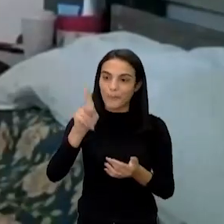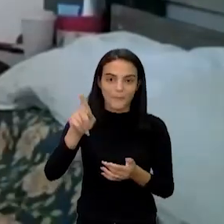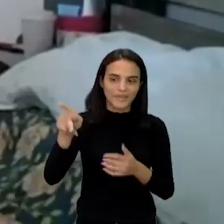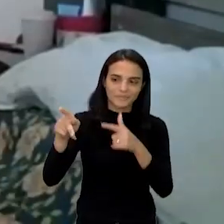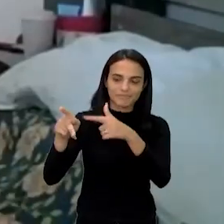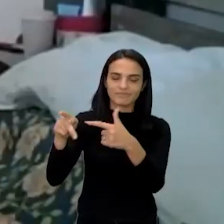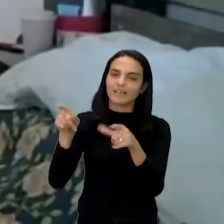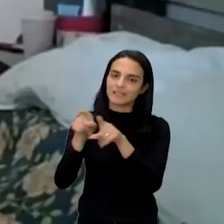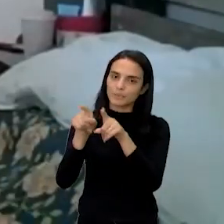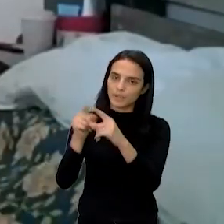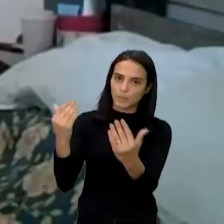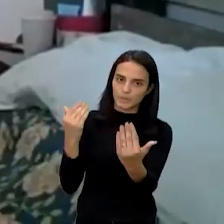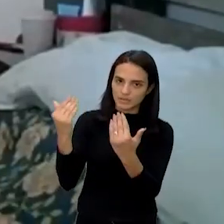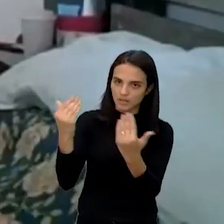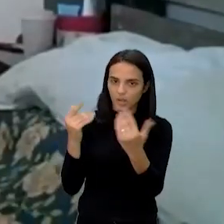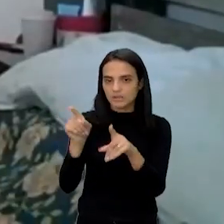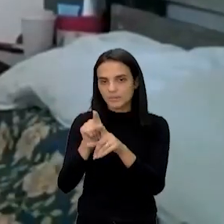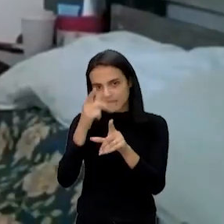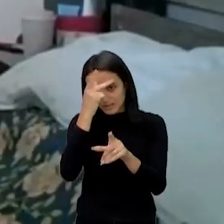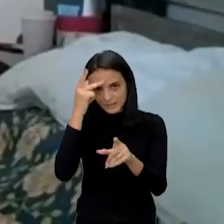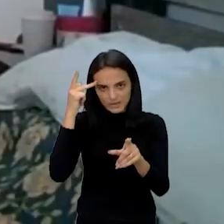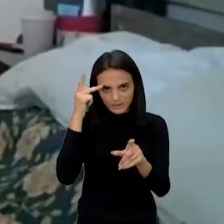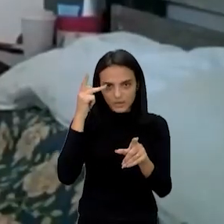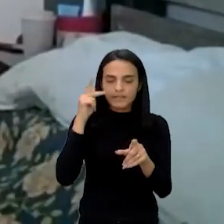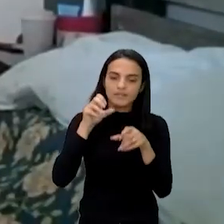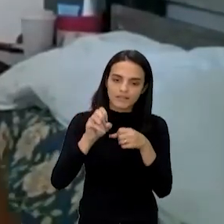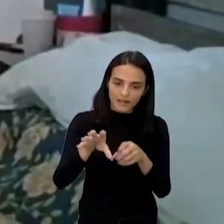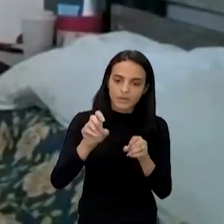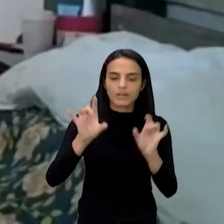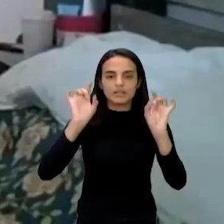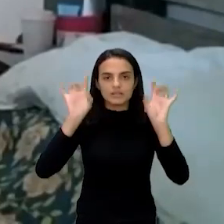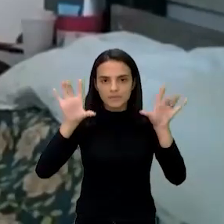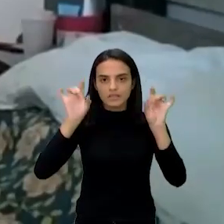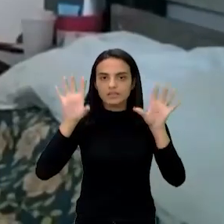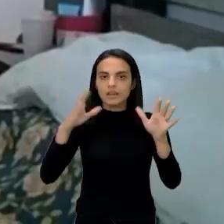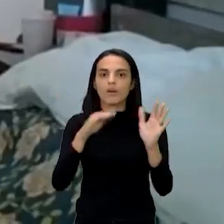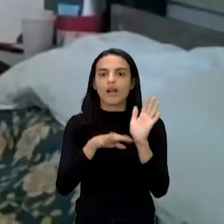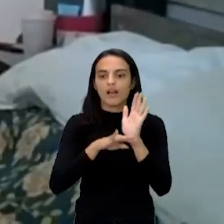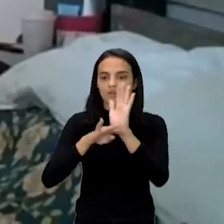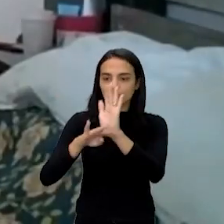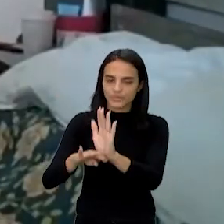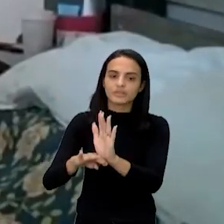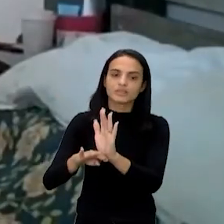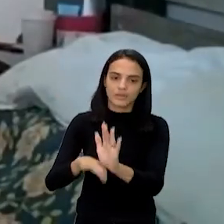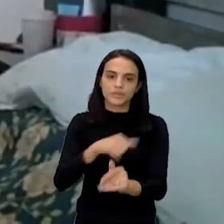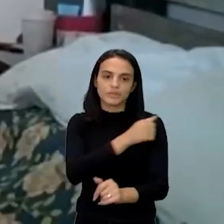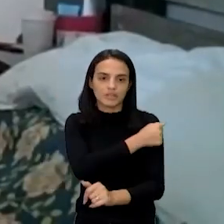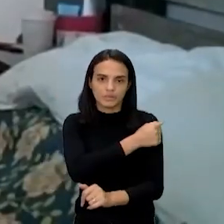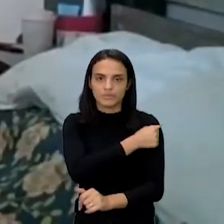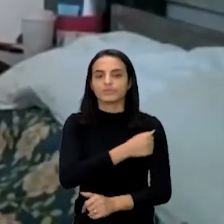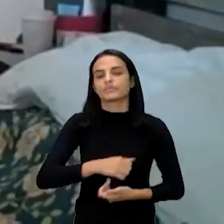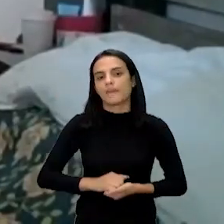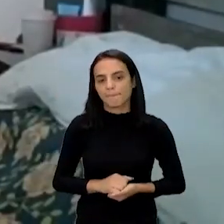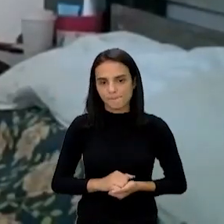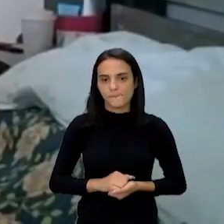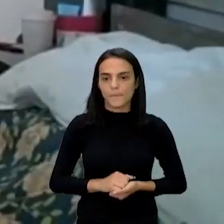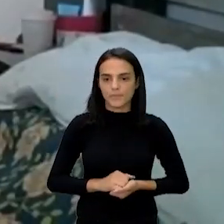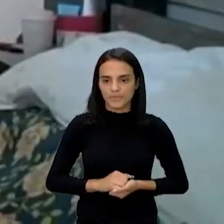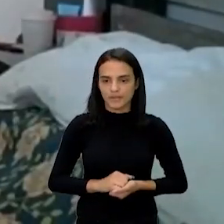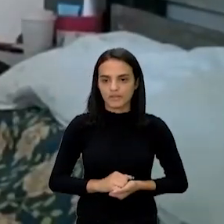do psicólogo e das pessoas da educação especial ajudando os alunos superdotados, né? Eu acho que é mais ou menos